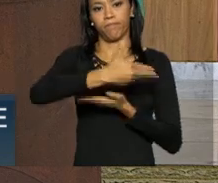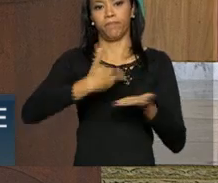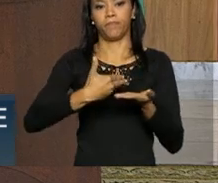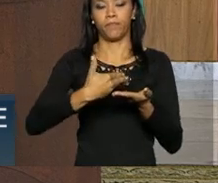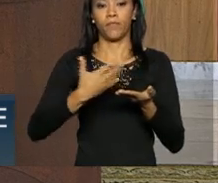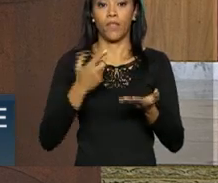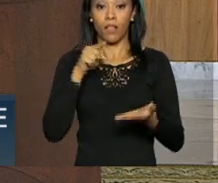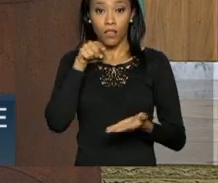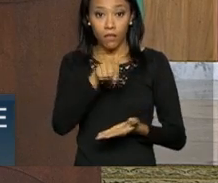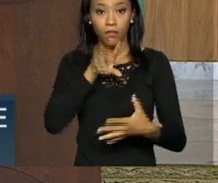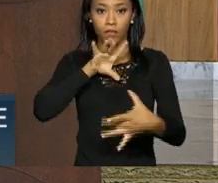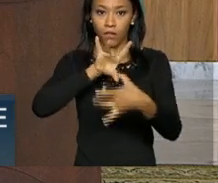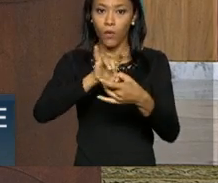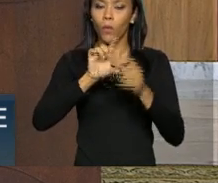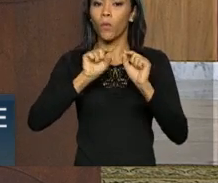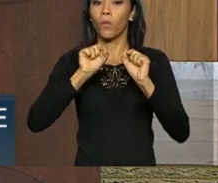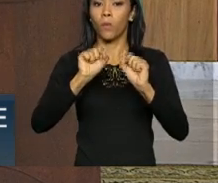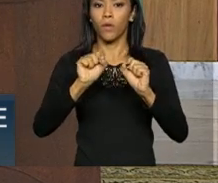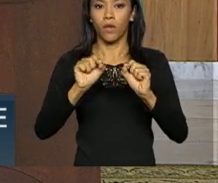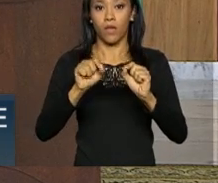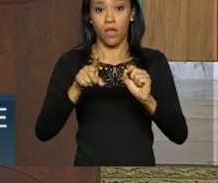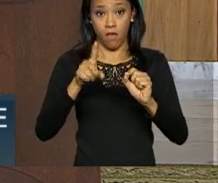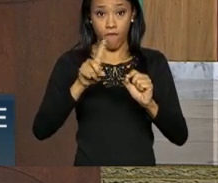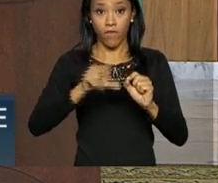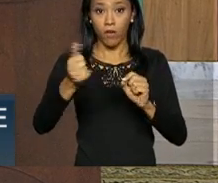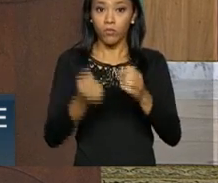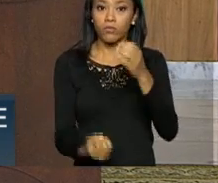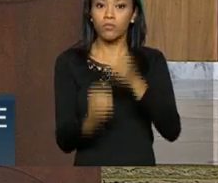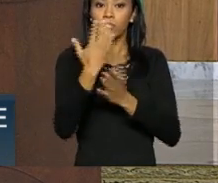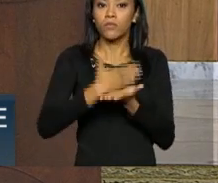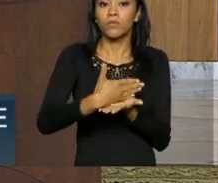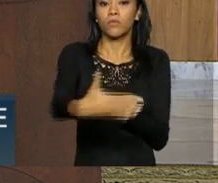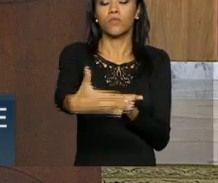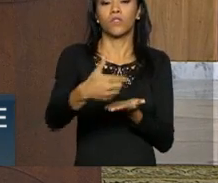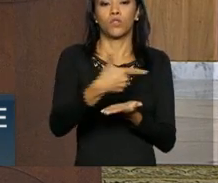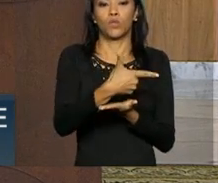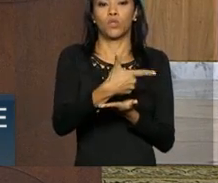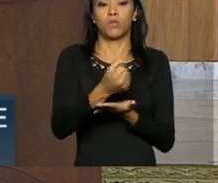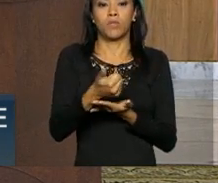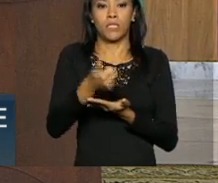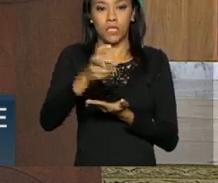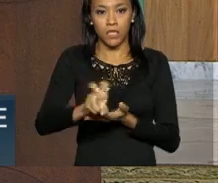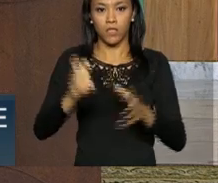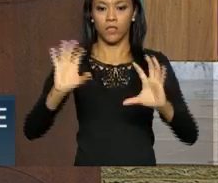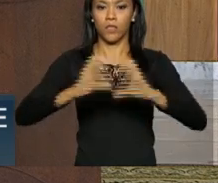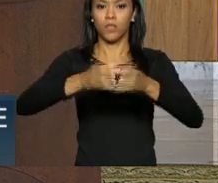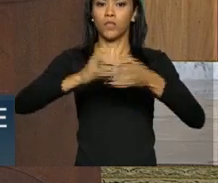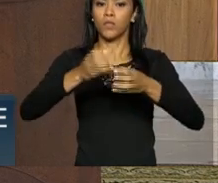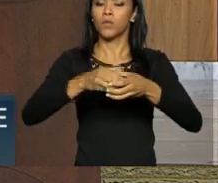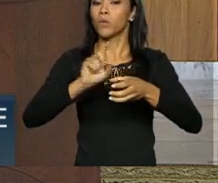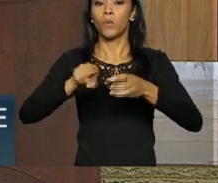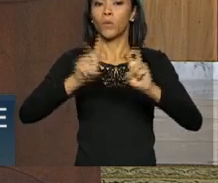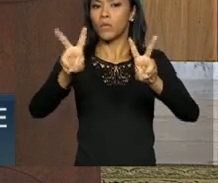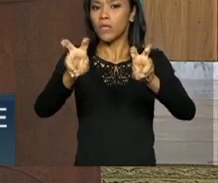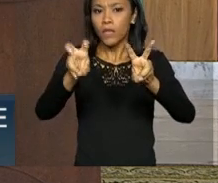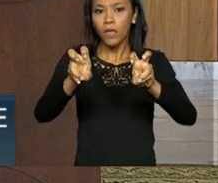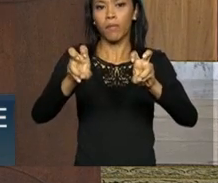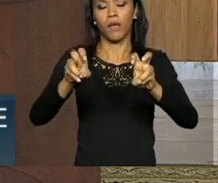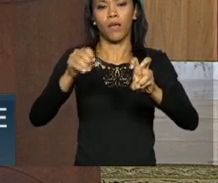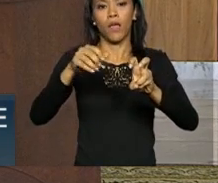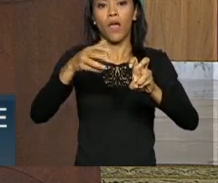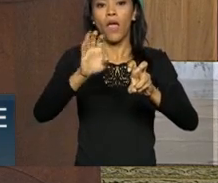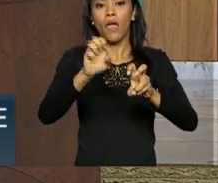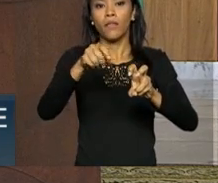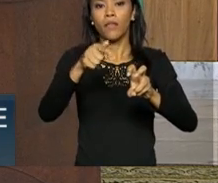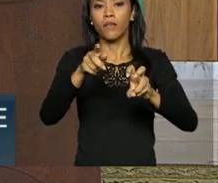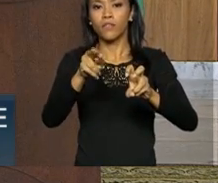Nesse contexto, estabelecemos em 2015 o Comitê Binacional sobre Energia, para